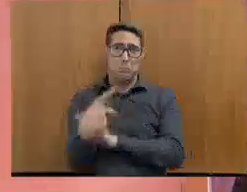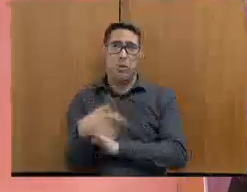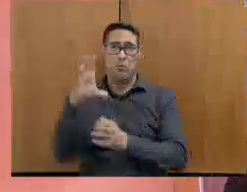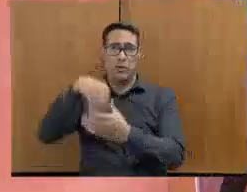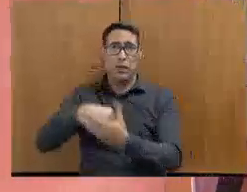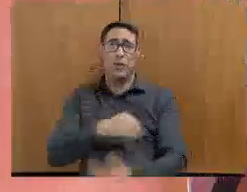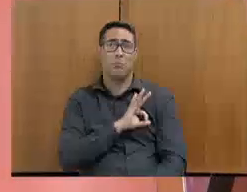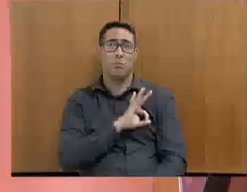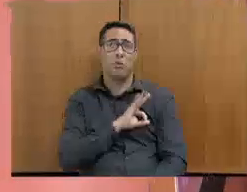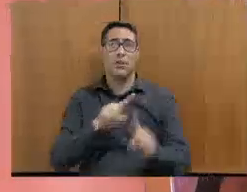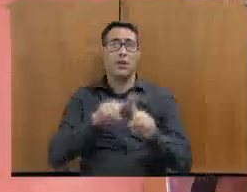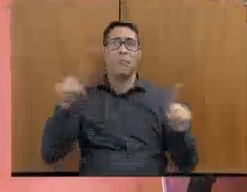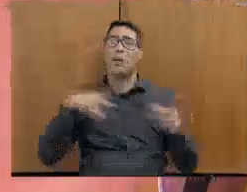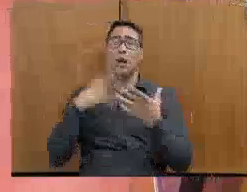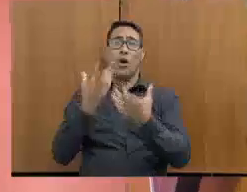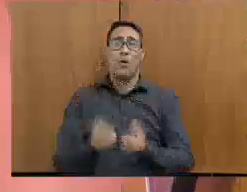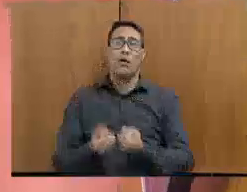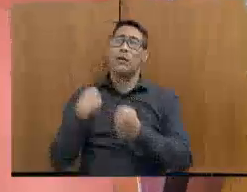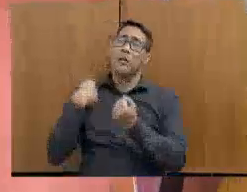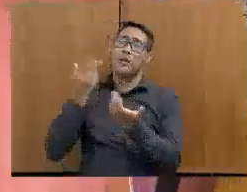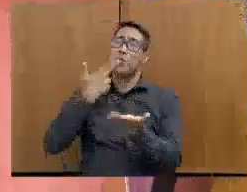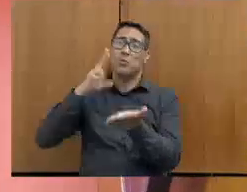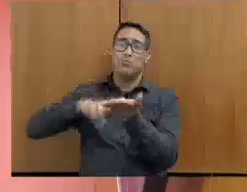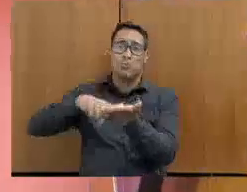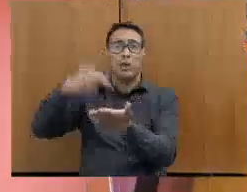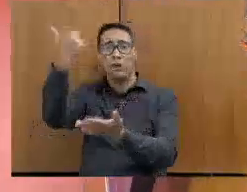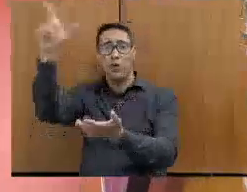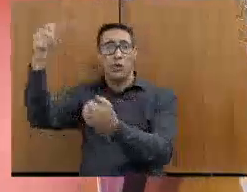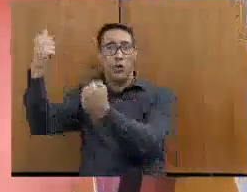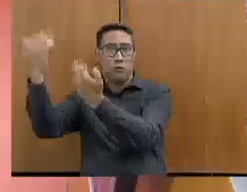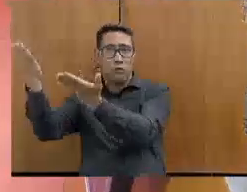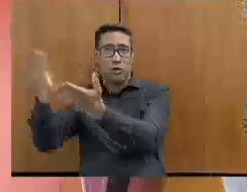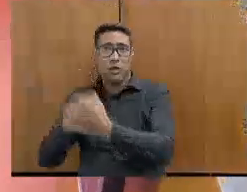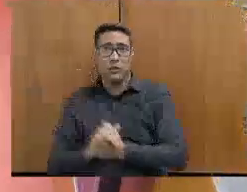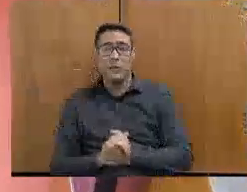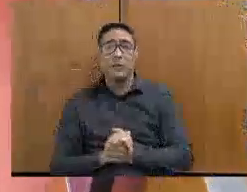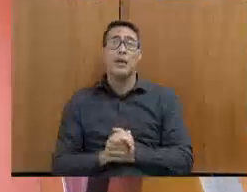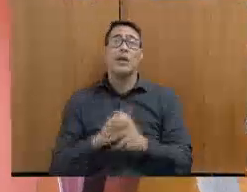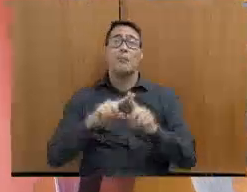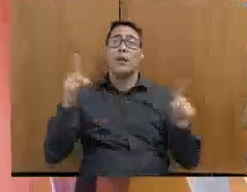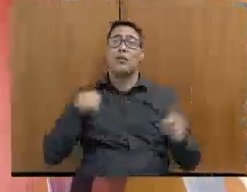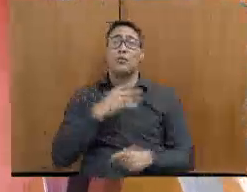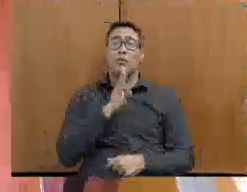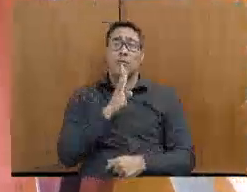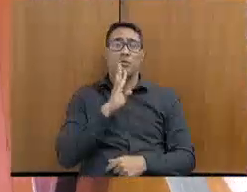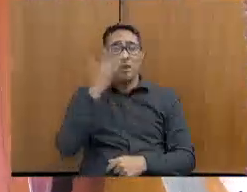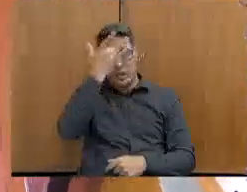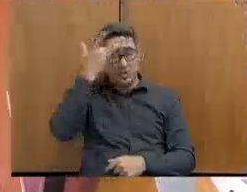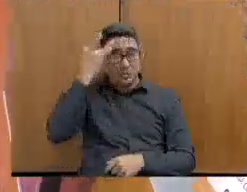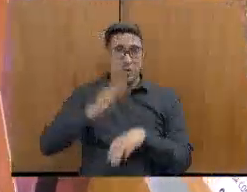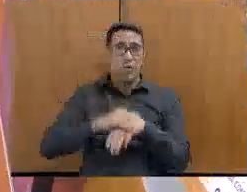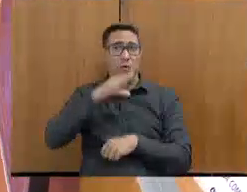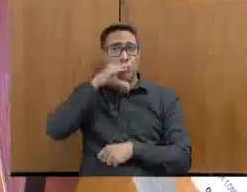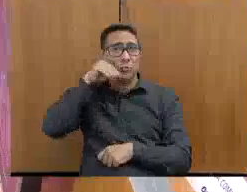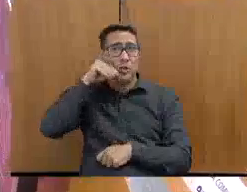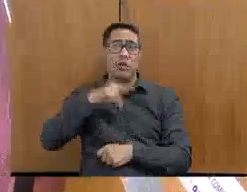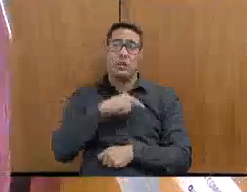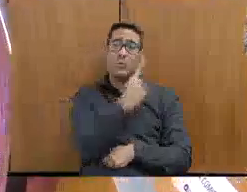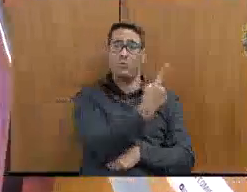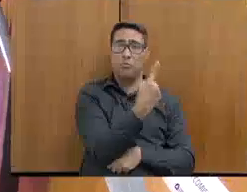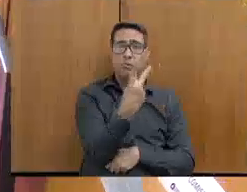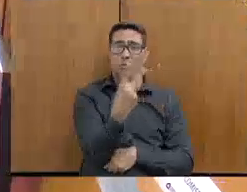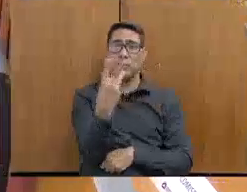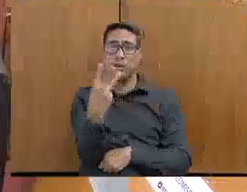não aceita lá dos de fora né e eu conheço servidores que tem um dois três quatro